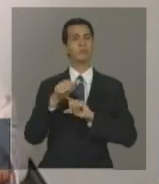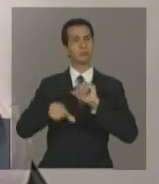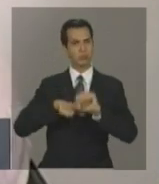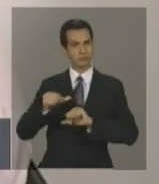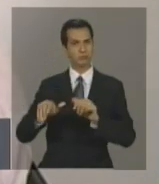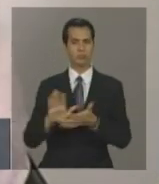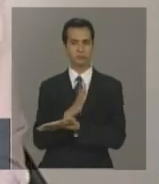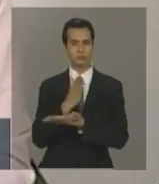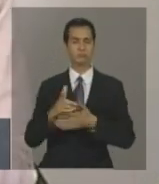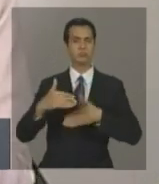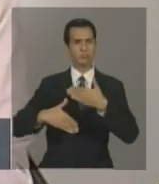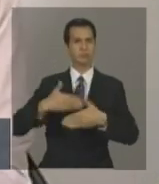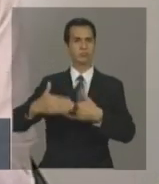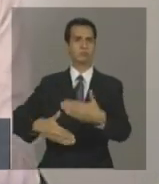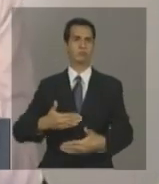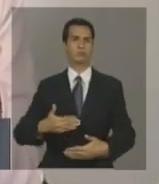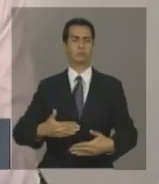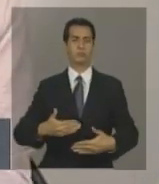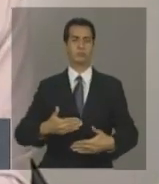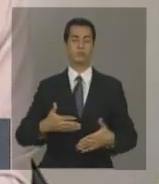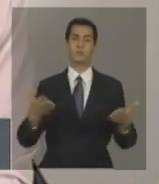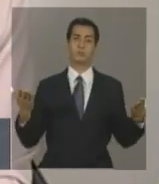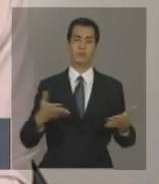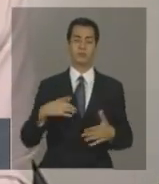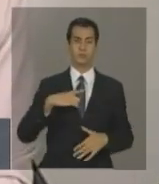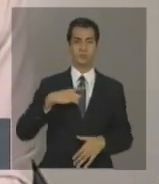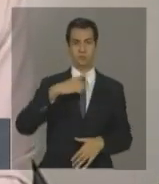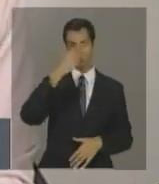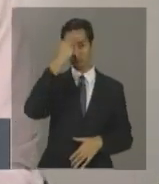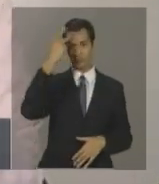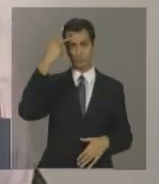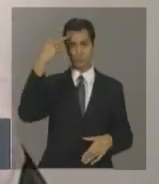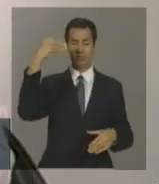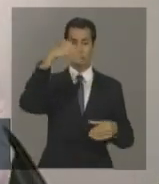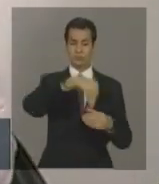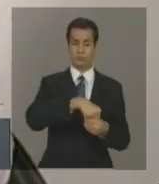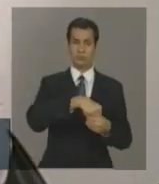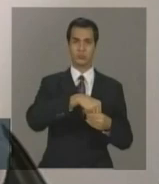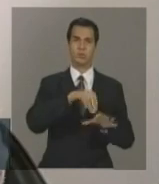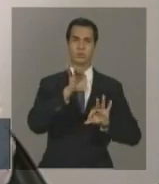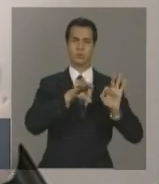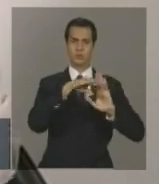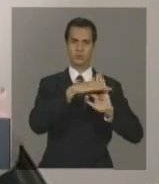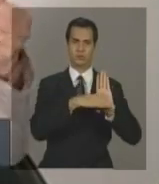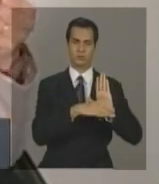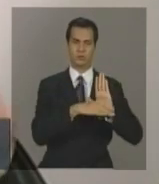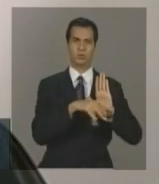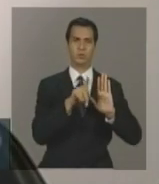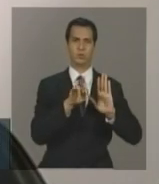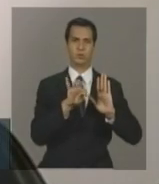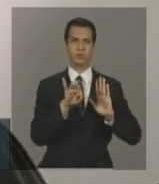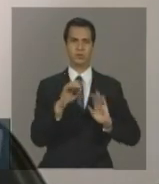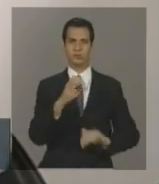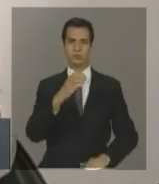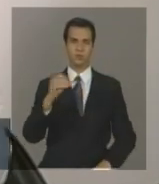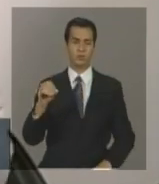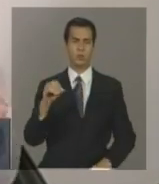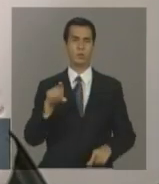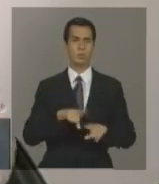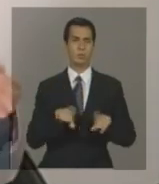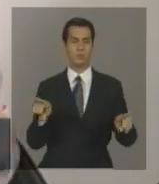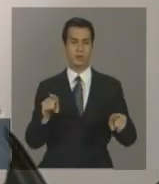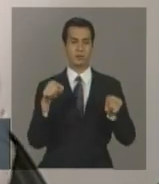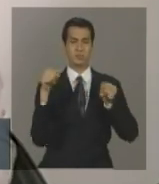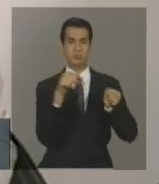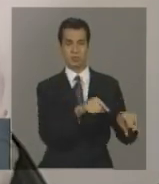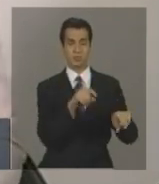E que estar num programa de proteção não pode significar a violação dos